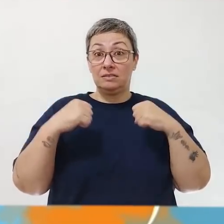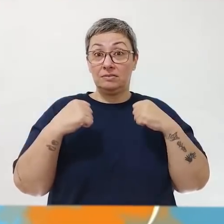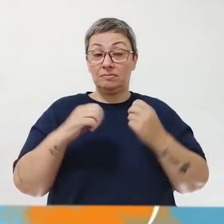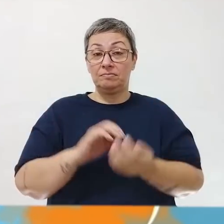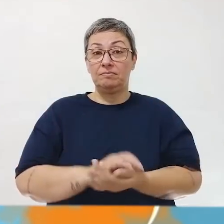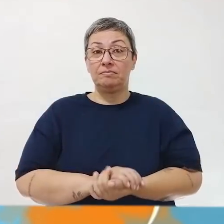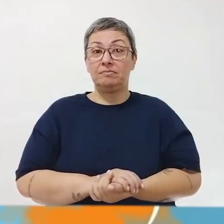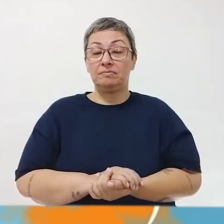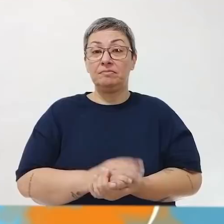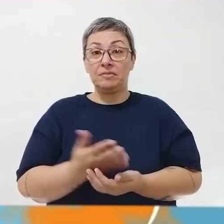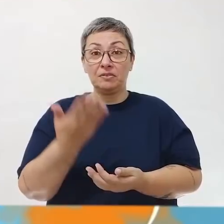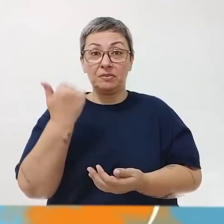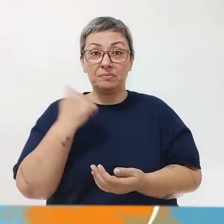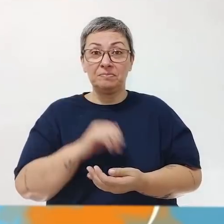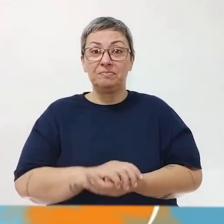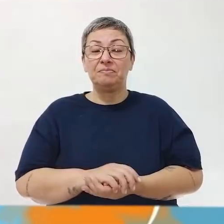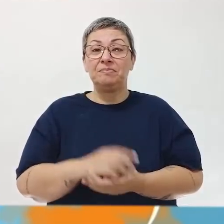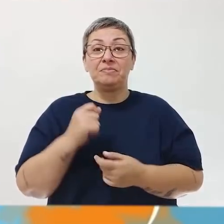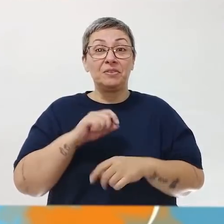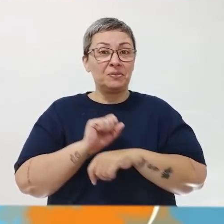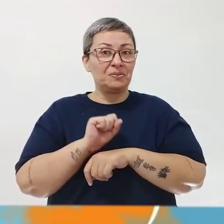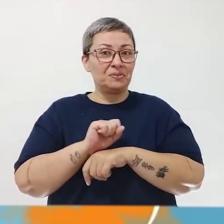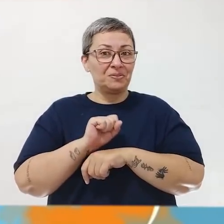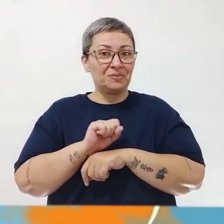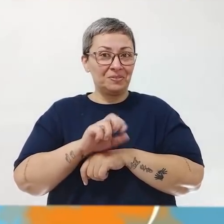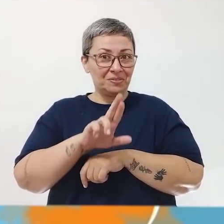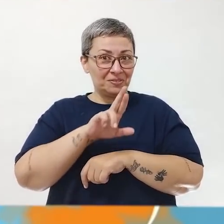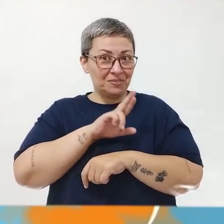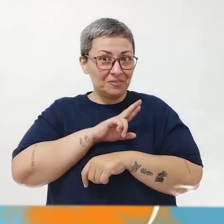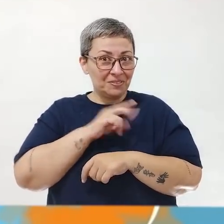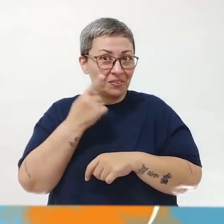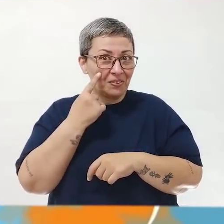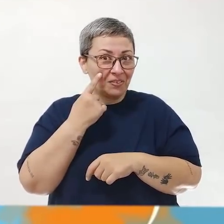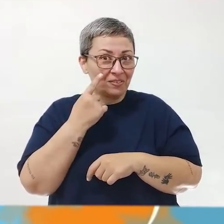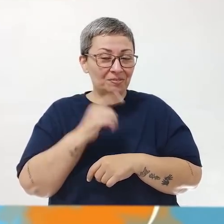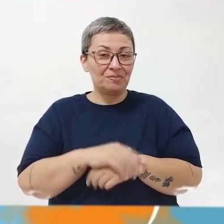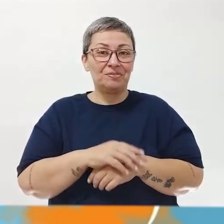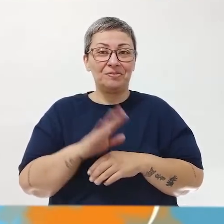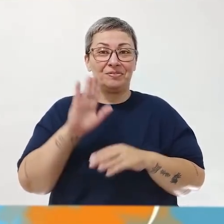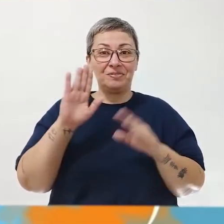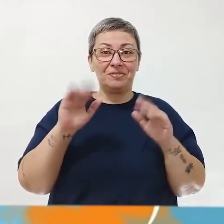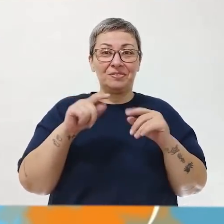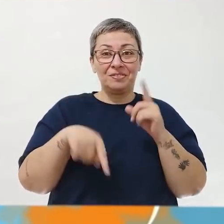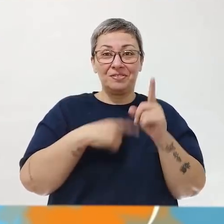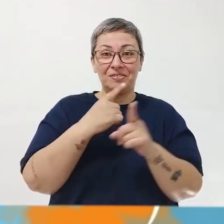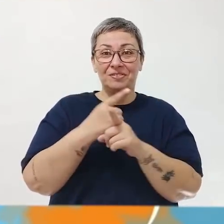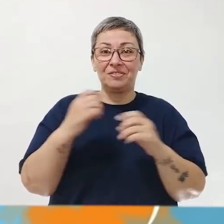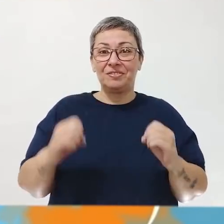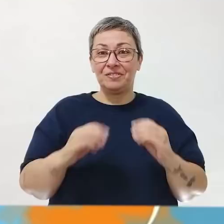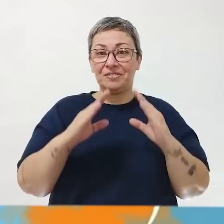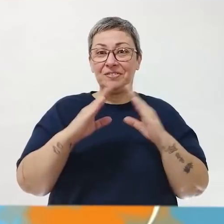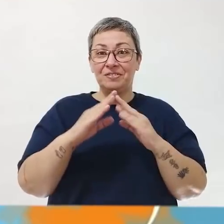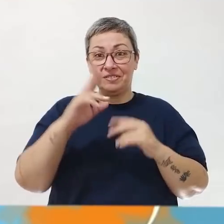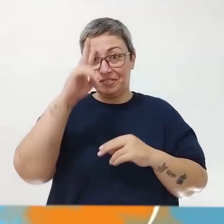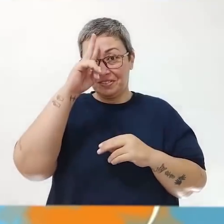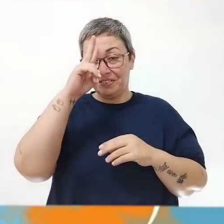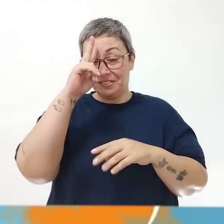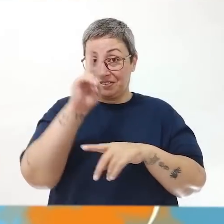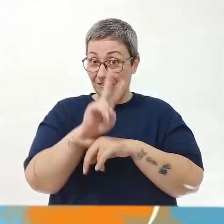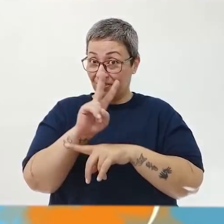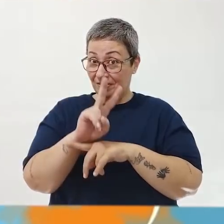Educação Física. Vamos lá? Vou ficar aqui esperando para ver o que vocês fizeram. Até nosso próximo encontro e